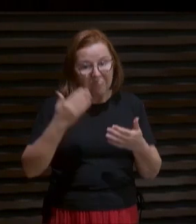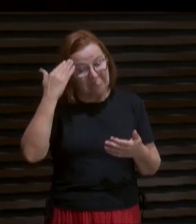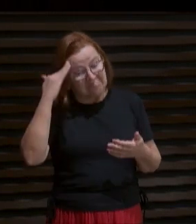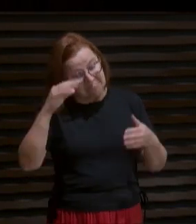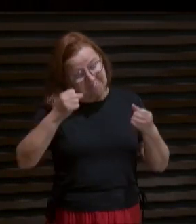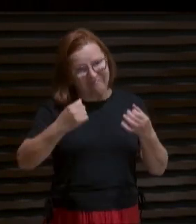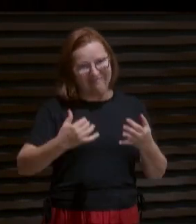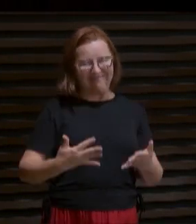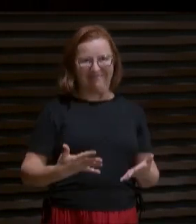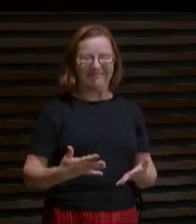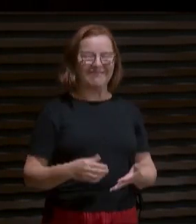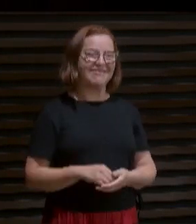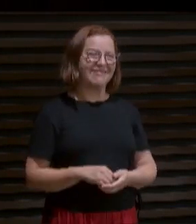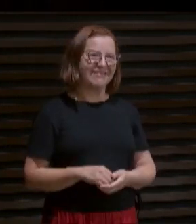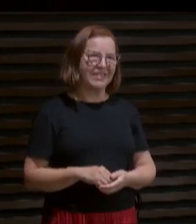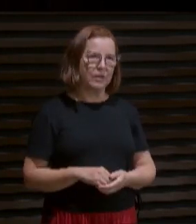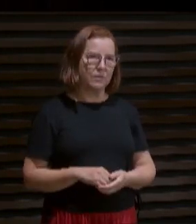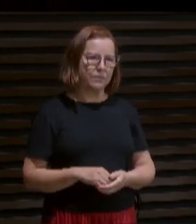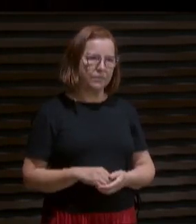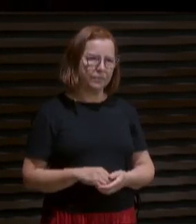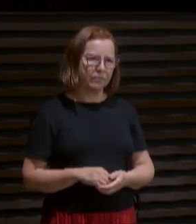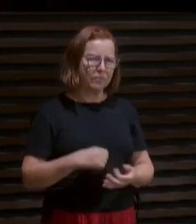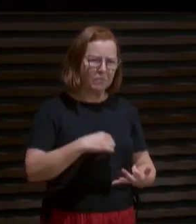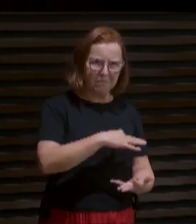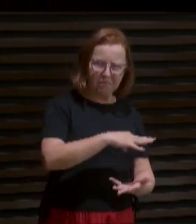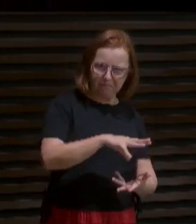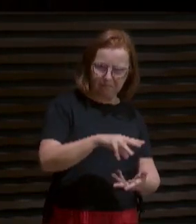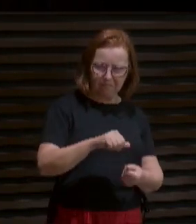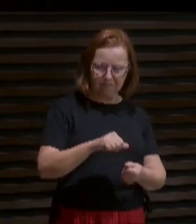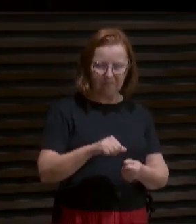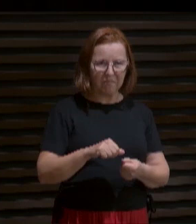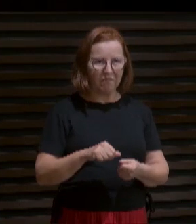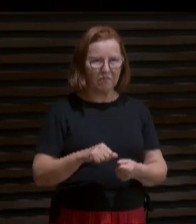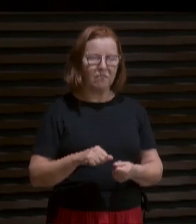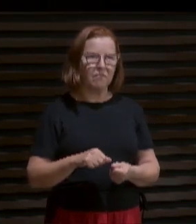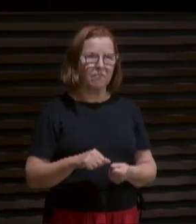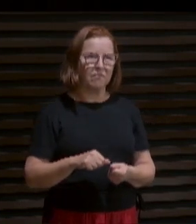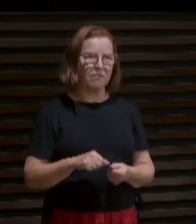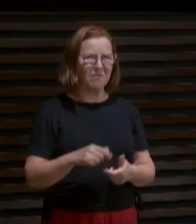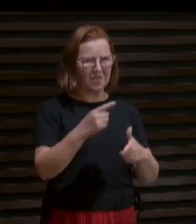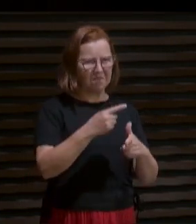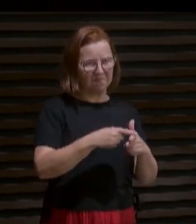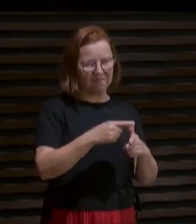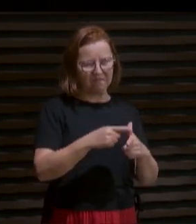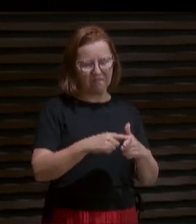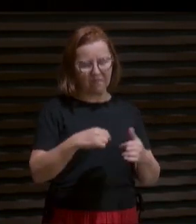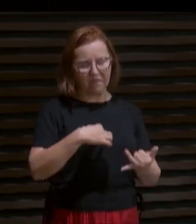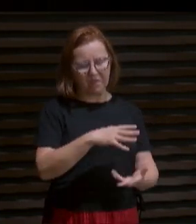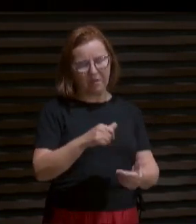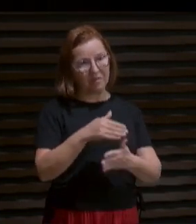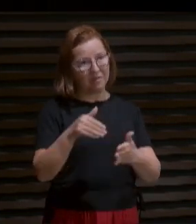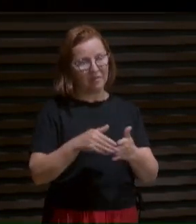O globalismo e o regionalismo estão em conflitos no mundo inteiro.